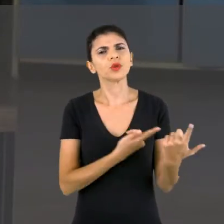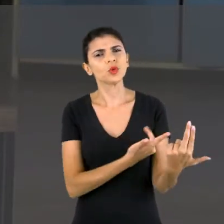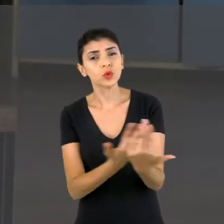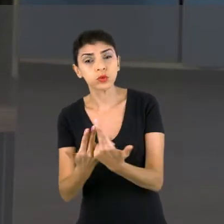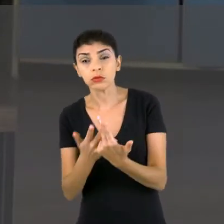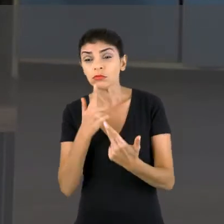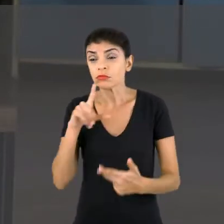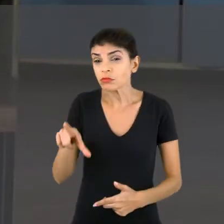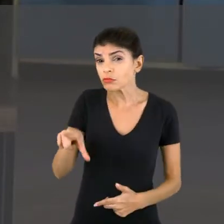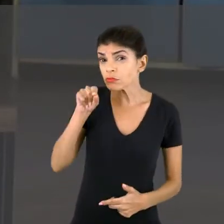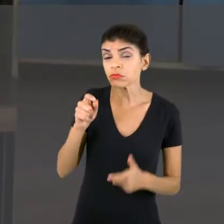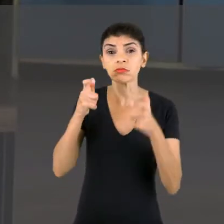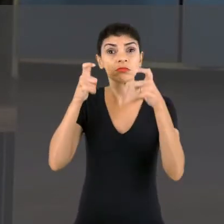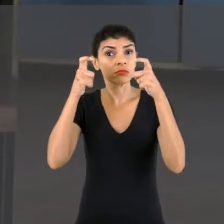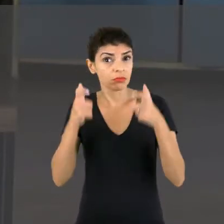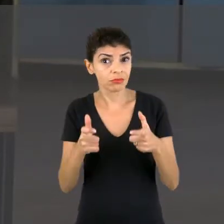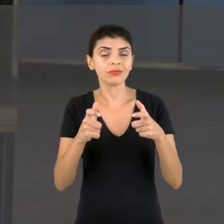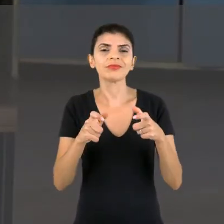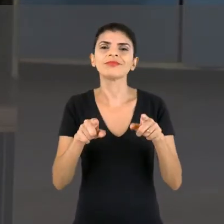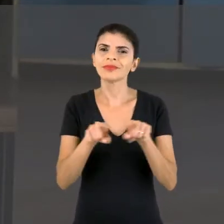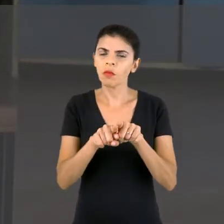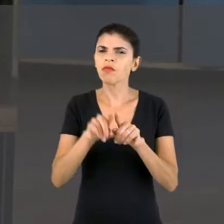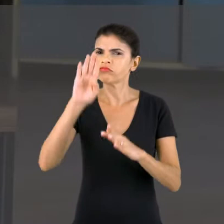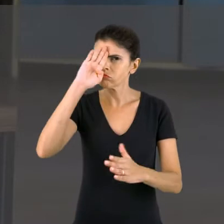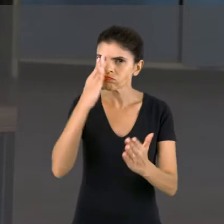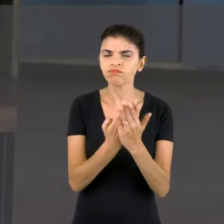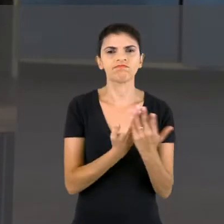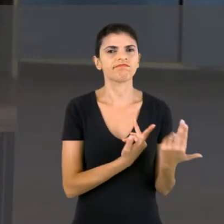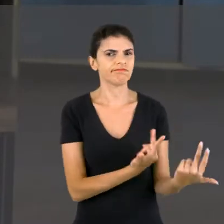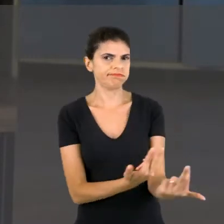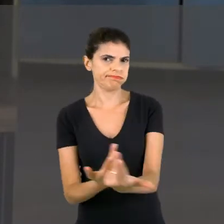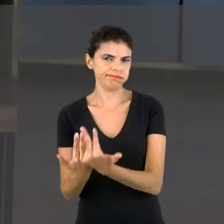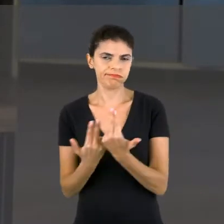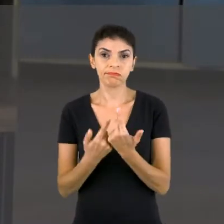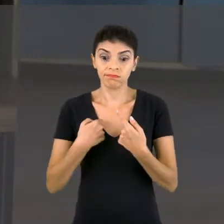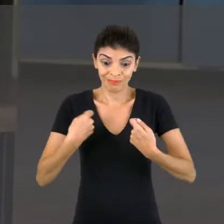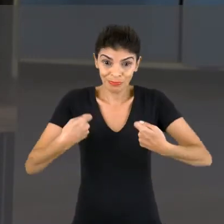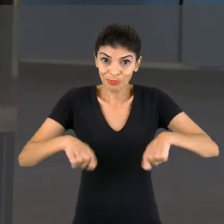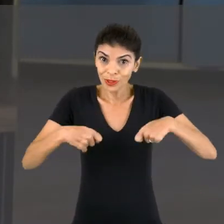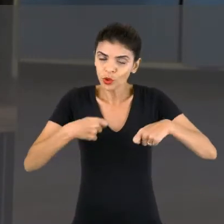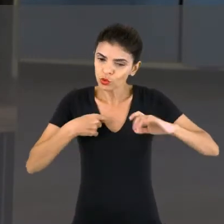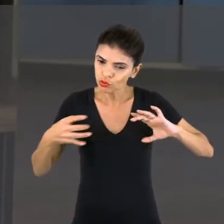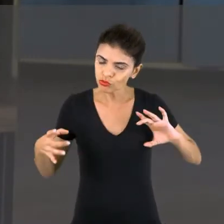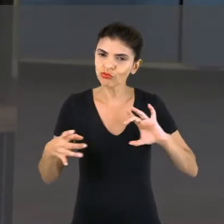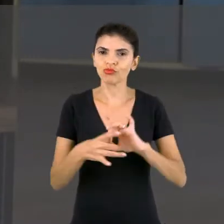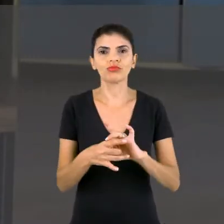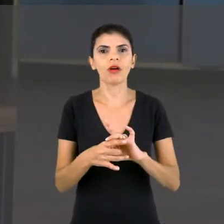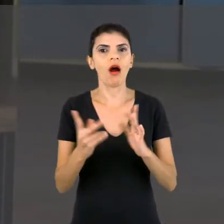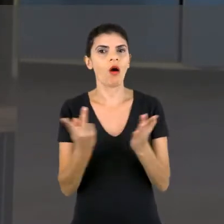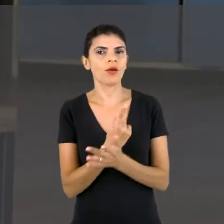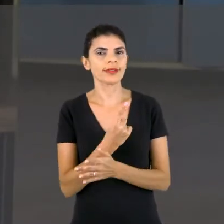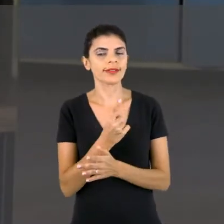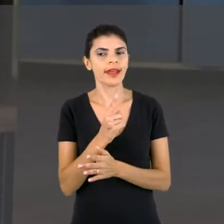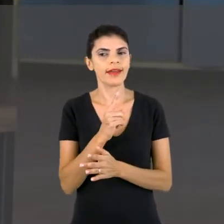em comum, são as escolhas do lugar onde está e também são as apostas em comuns, né? Porque eu preciso estar junto também